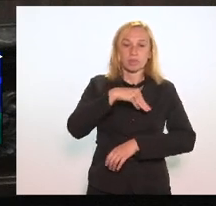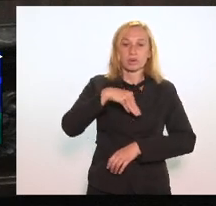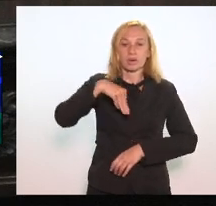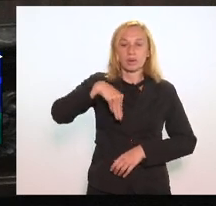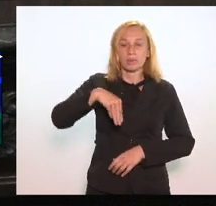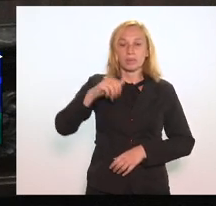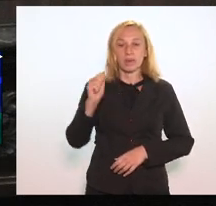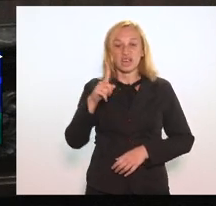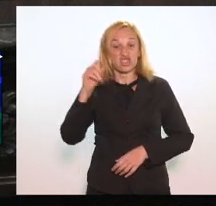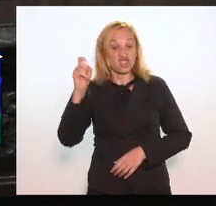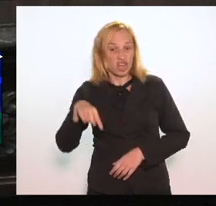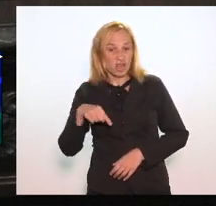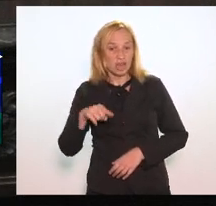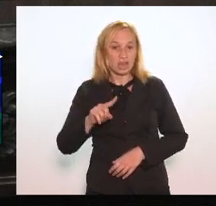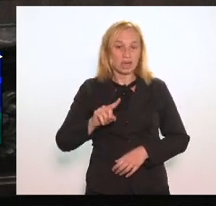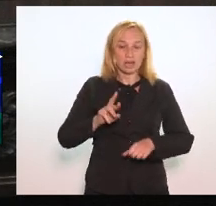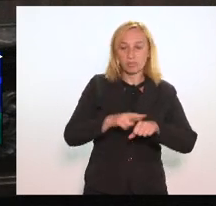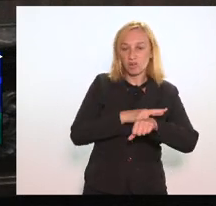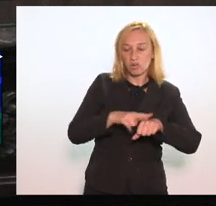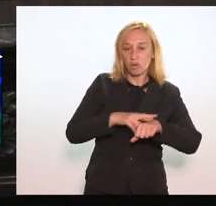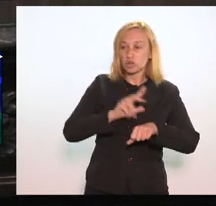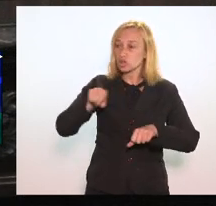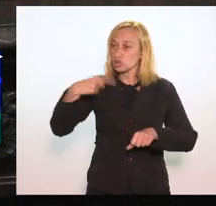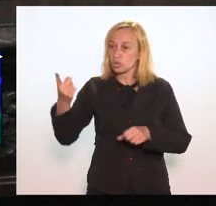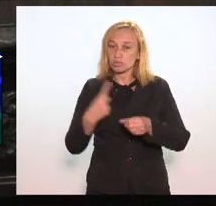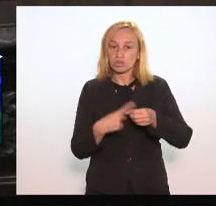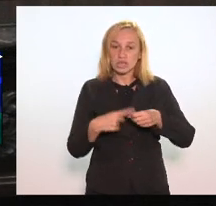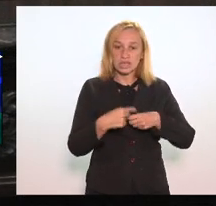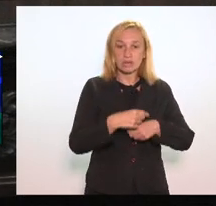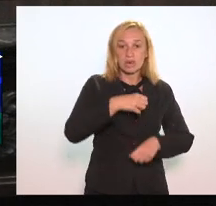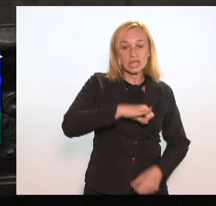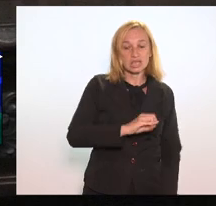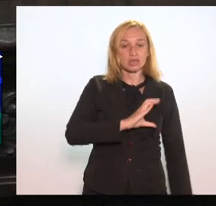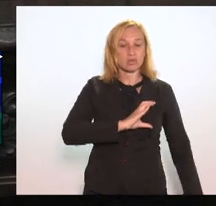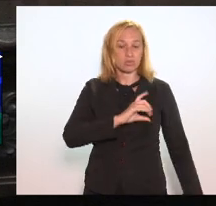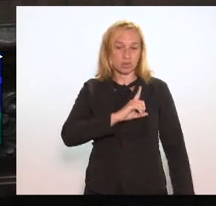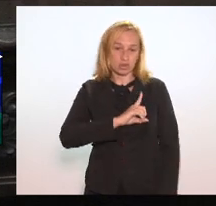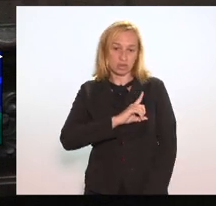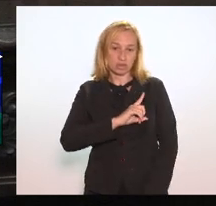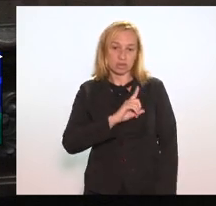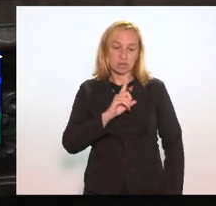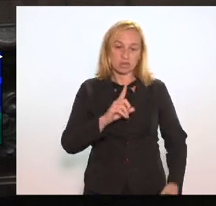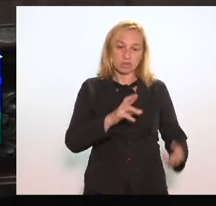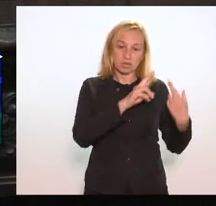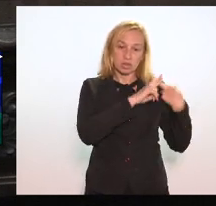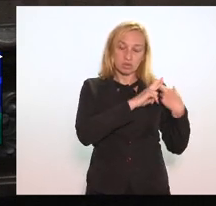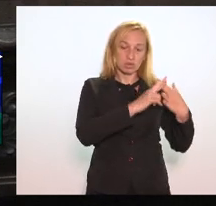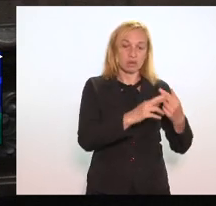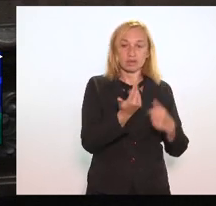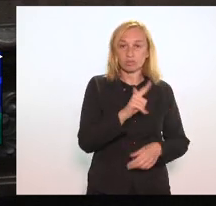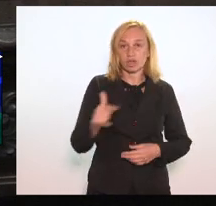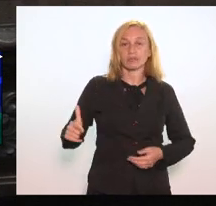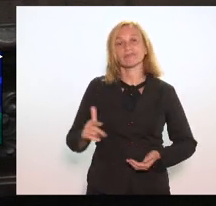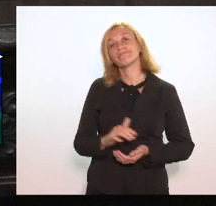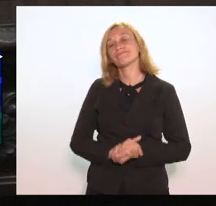de Caxias assim digo tudo bom como exemplo quando não tem responsabilidade